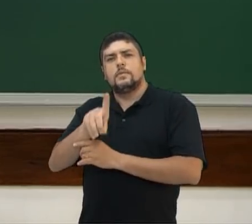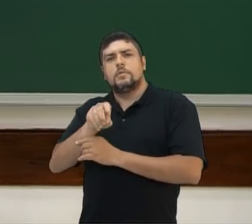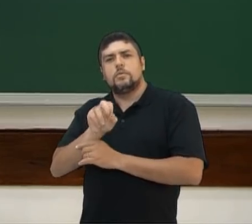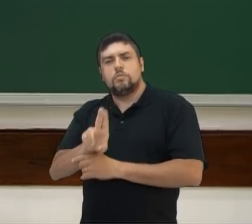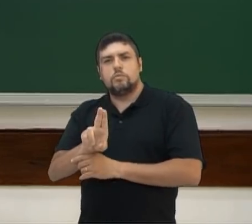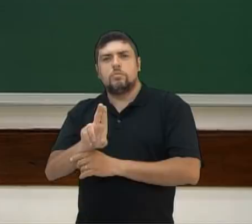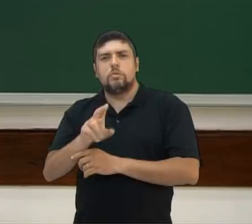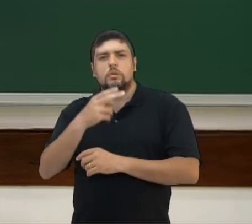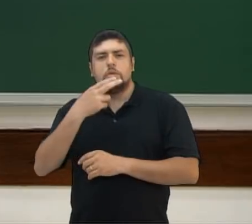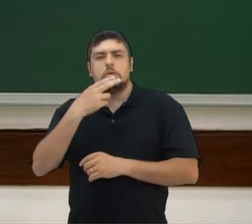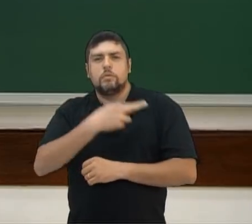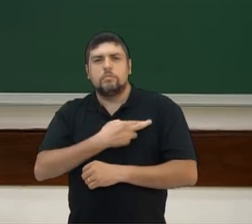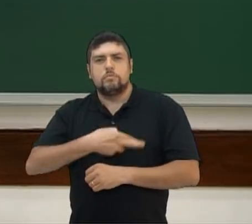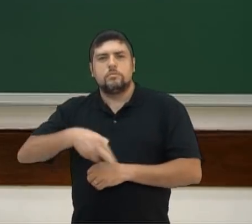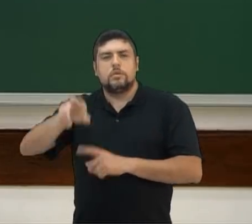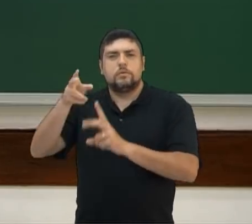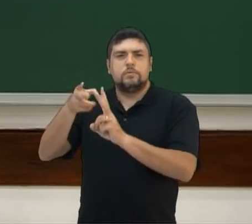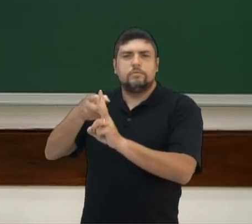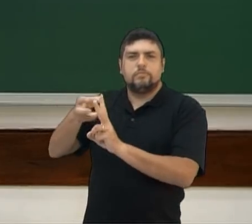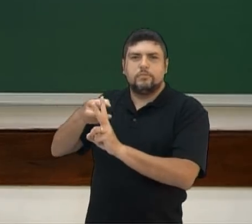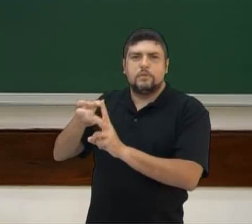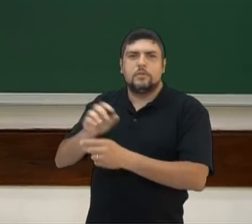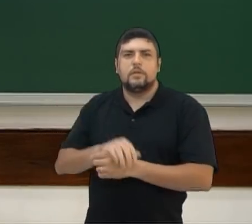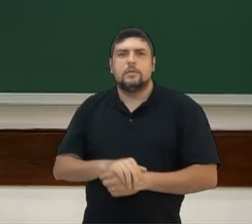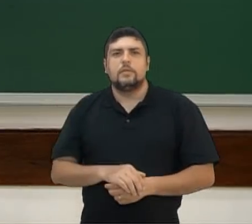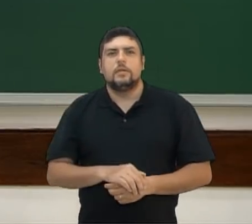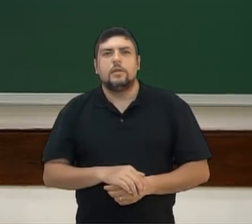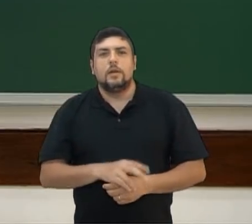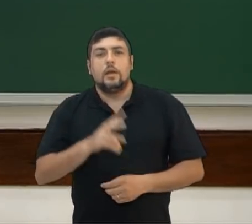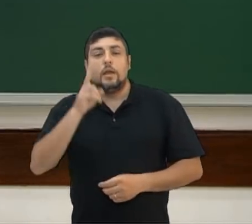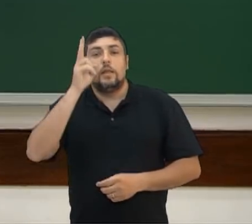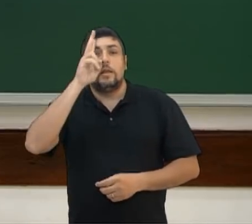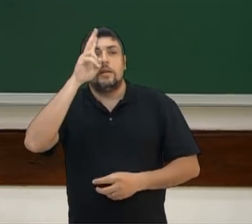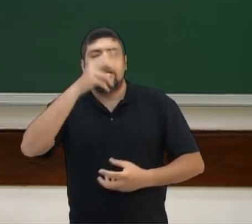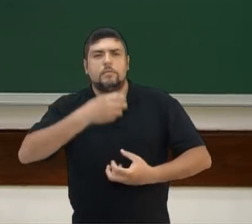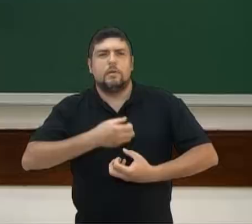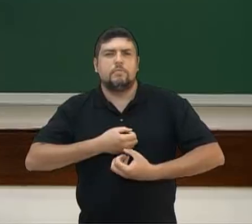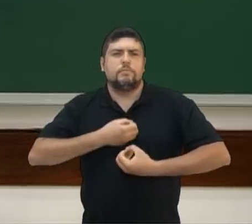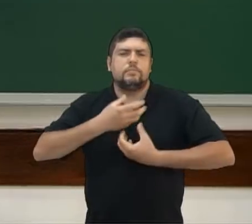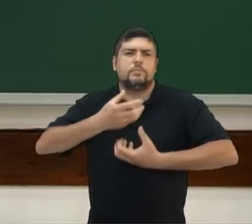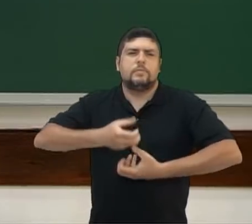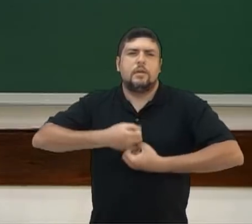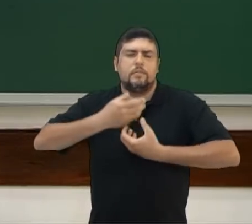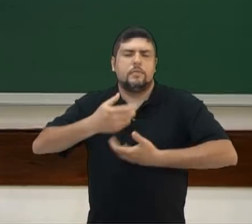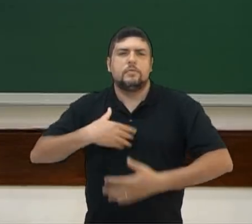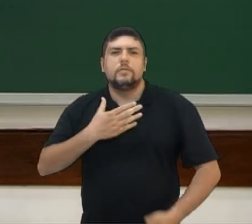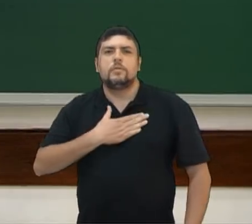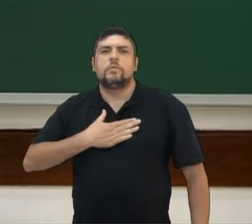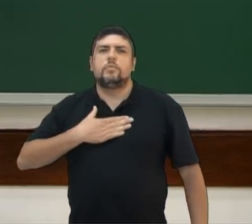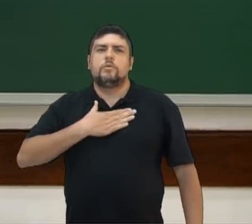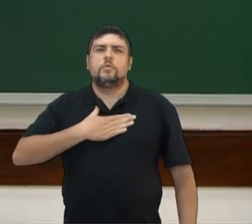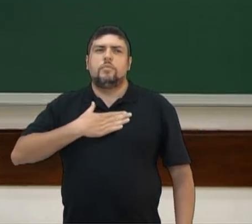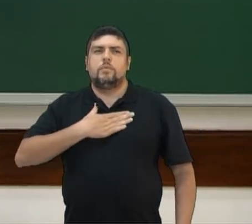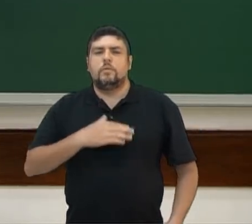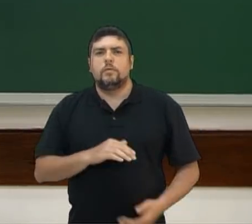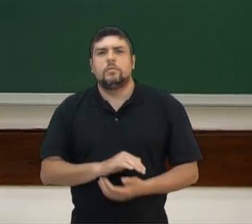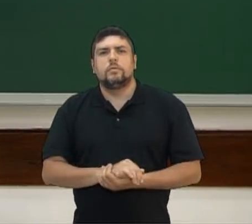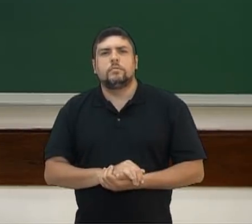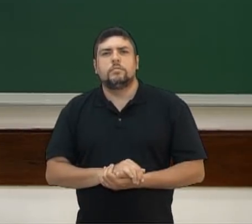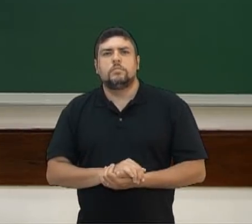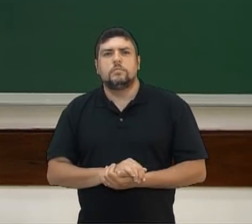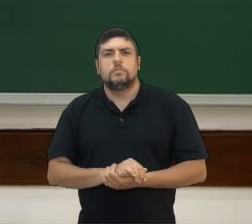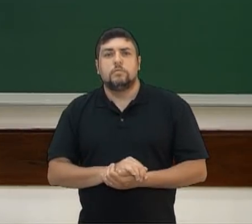religiões guaranis e lembrando da poesia do Braulio Dessa que eu gosto muito. Seja